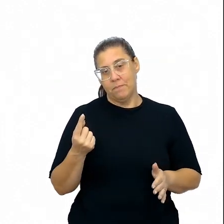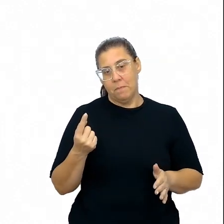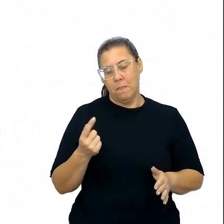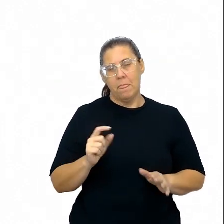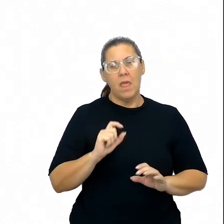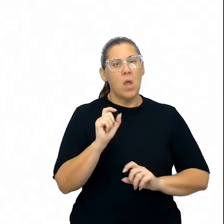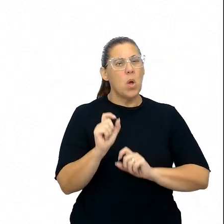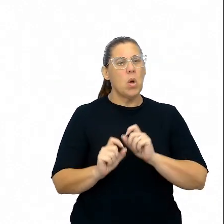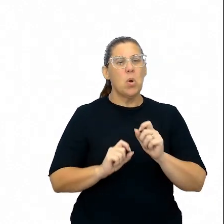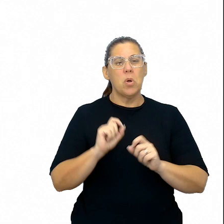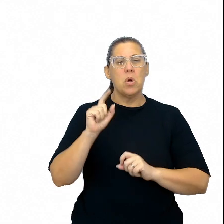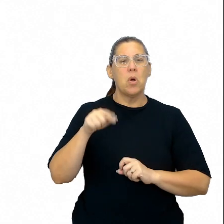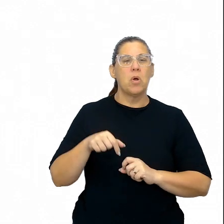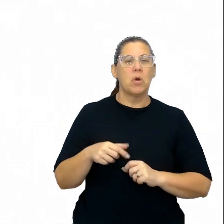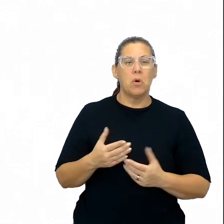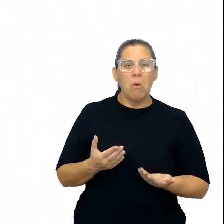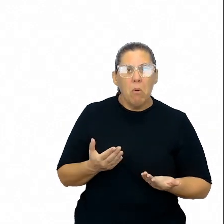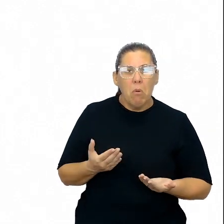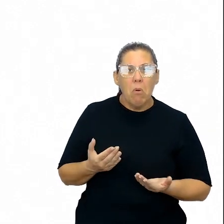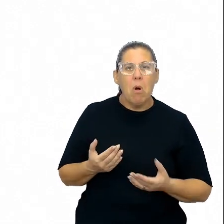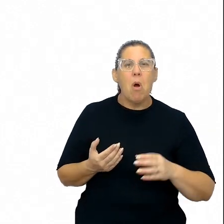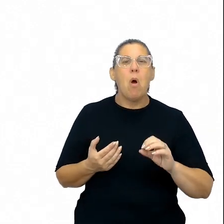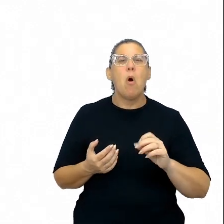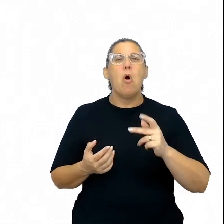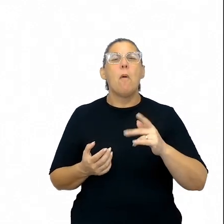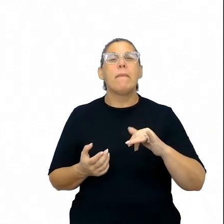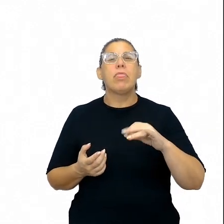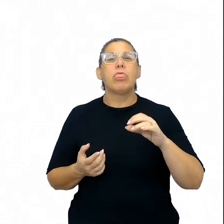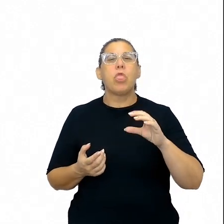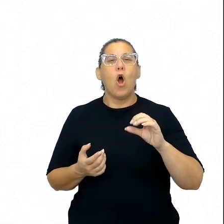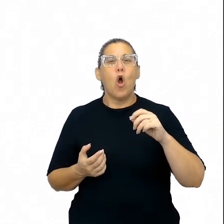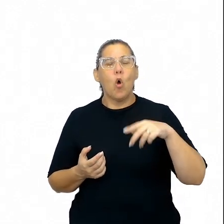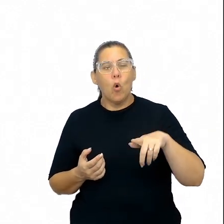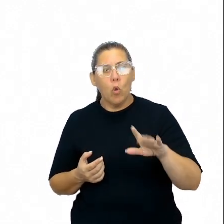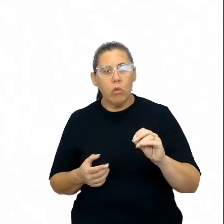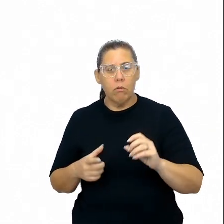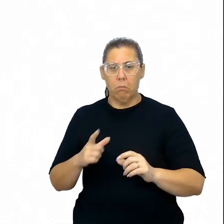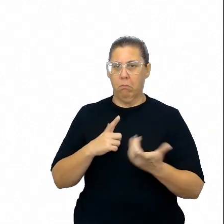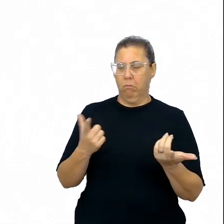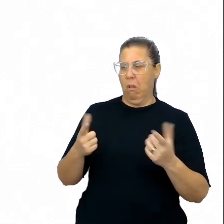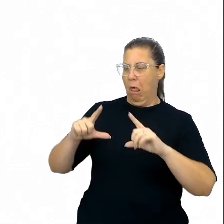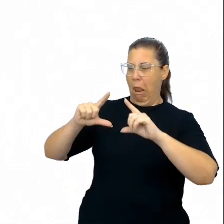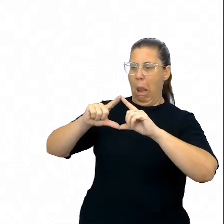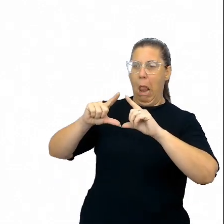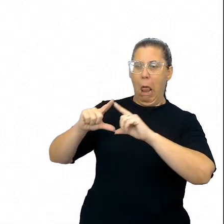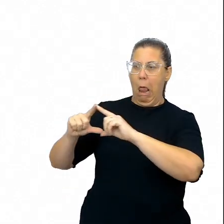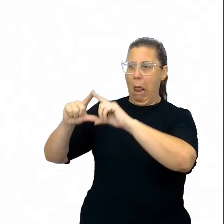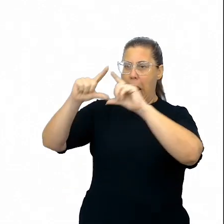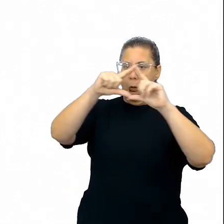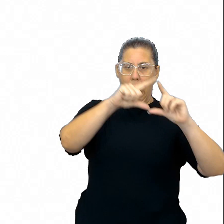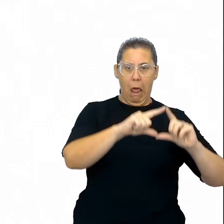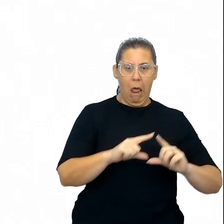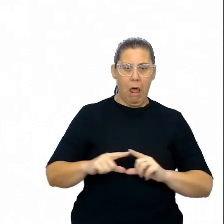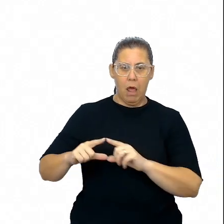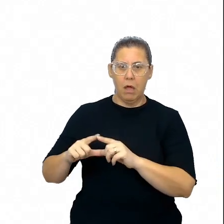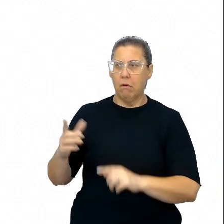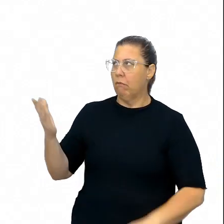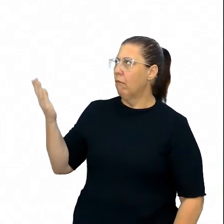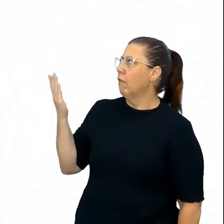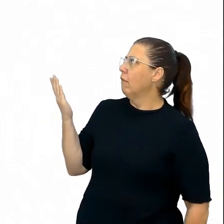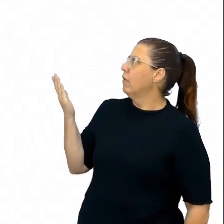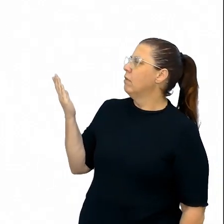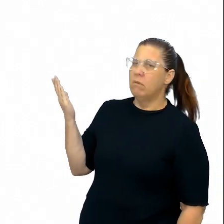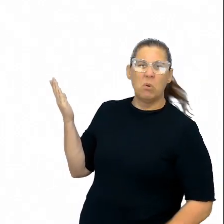o que é um octógono, né? Ele está vendo um monte de triângulo aí, uma bola quase, né? Ou uma pipa, um